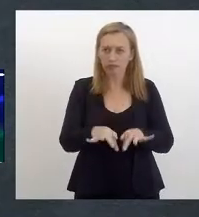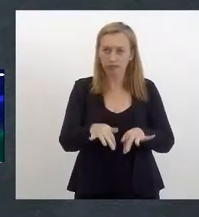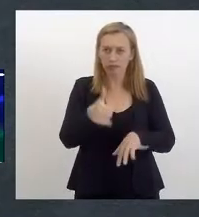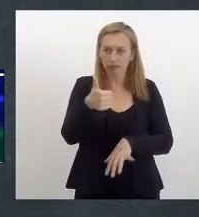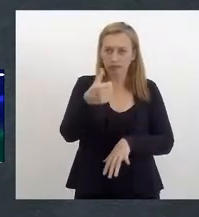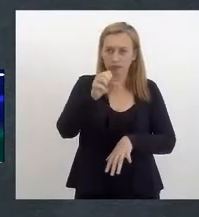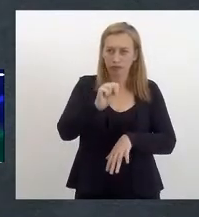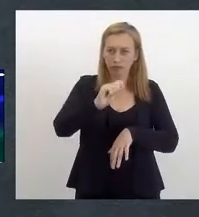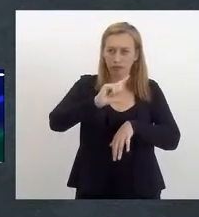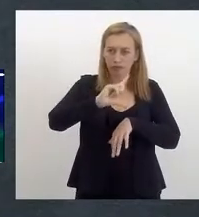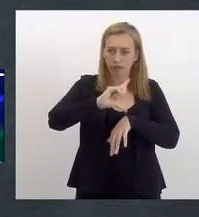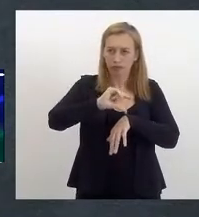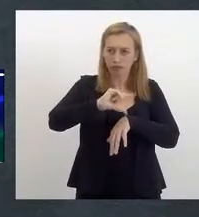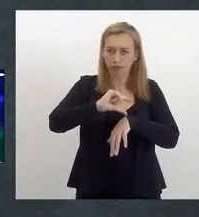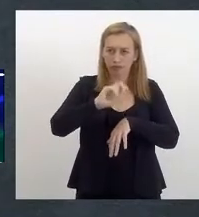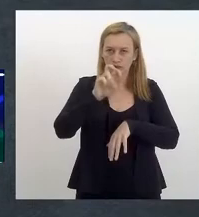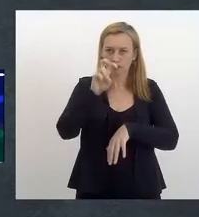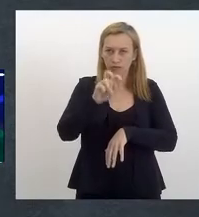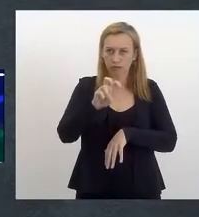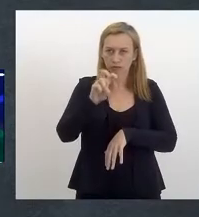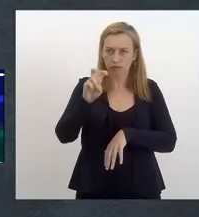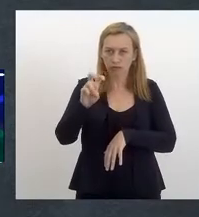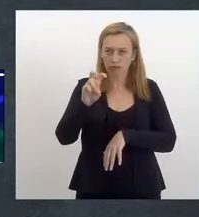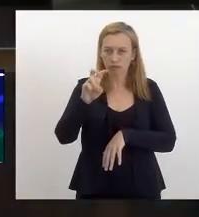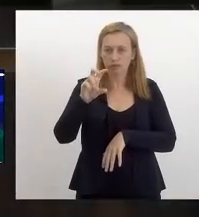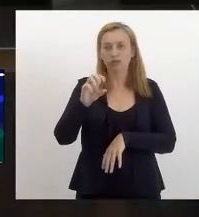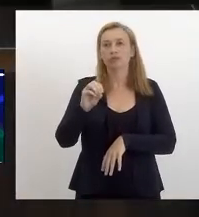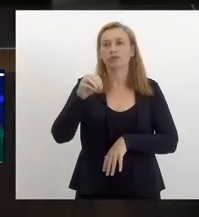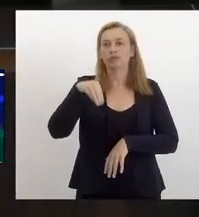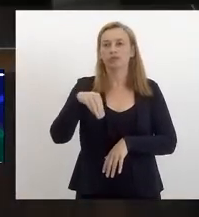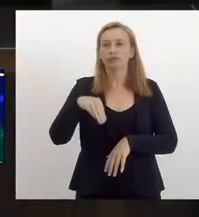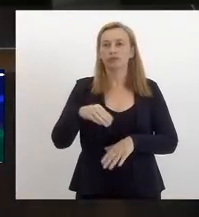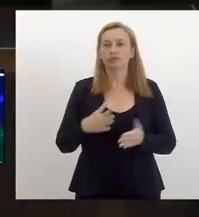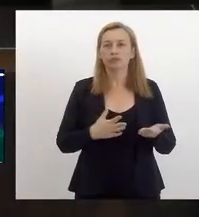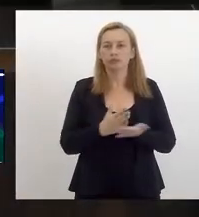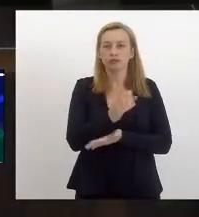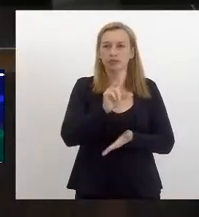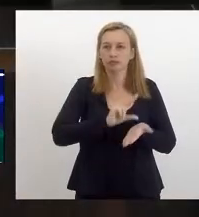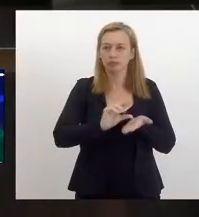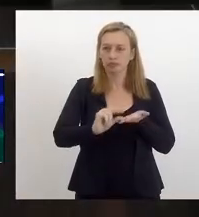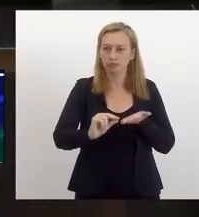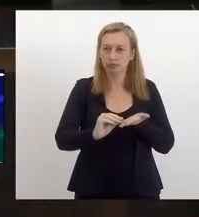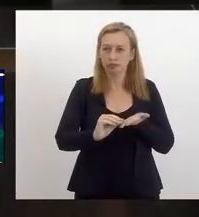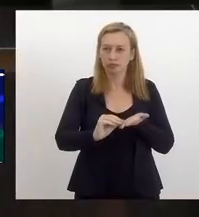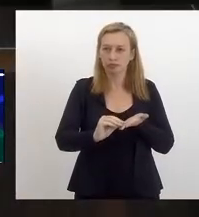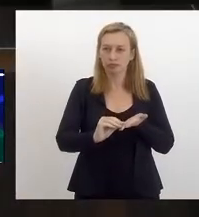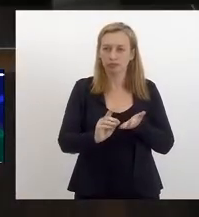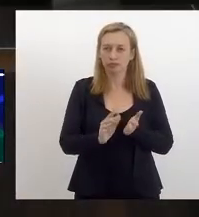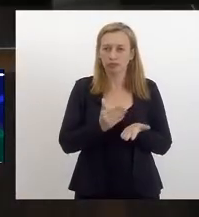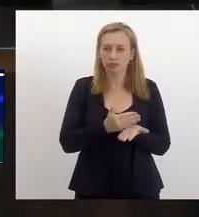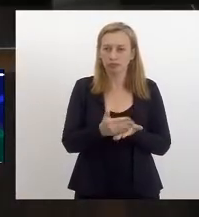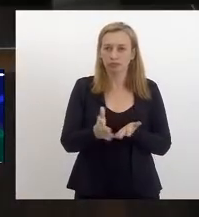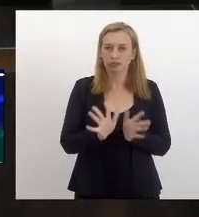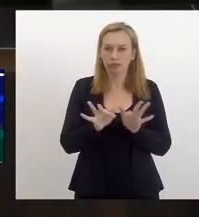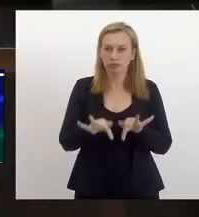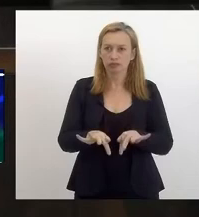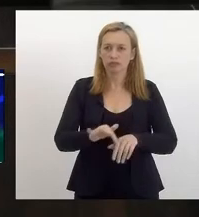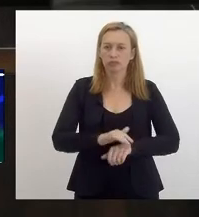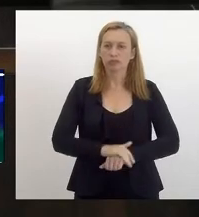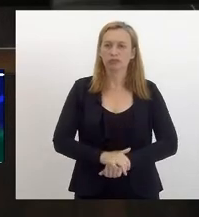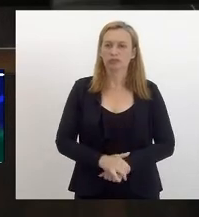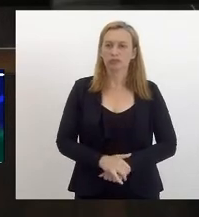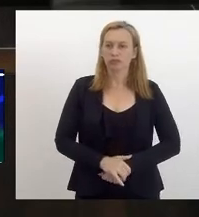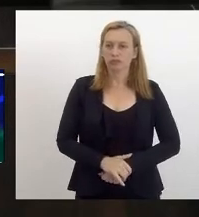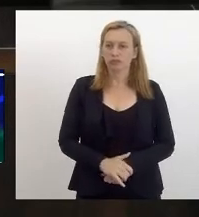às 18:50 lida e aprovada a ata passa essa o expediente inicial o